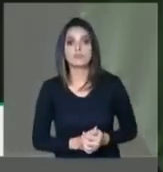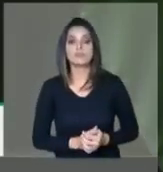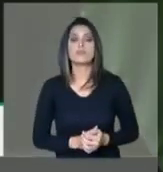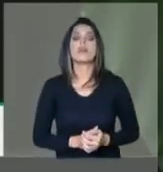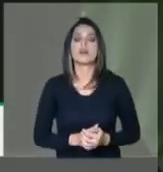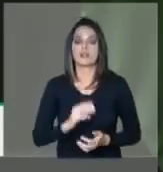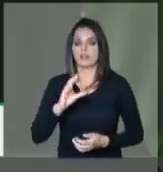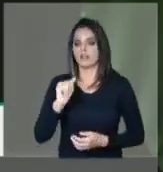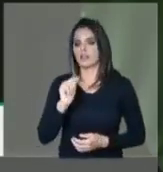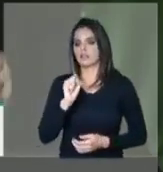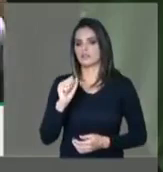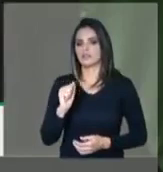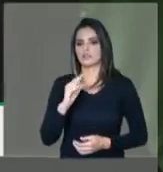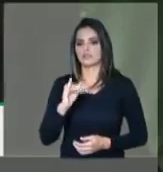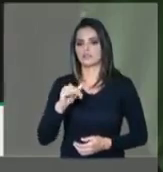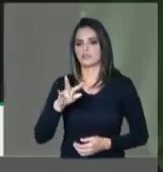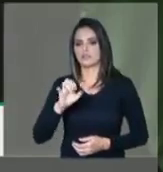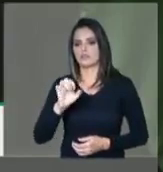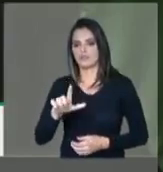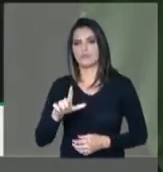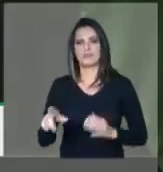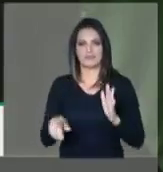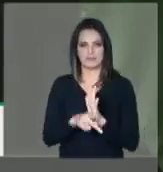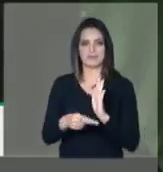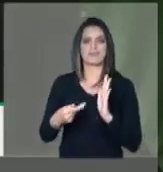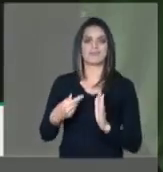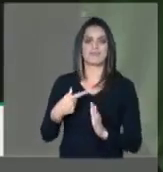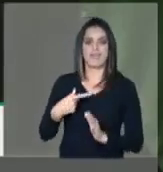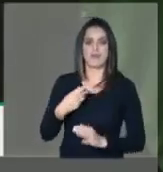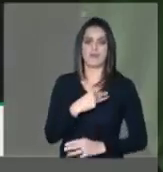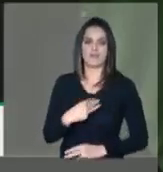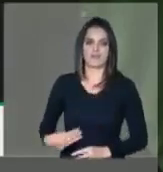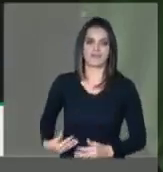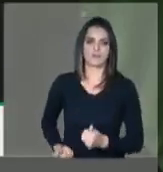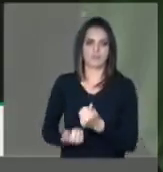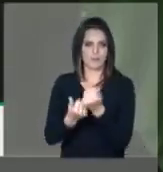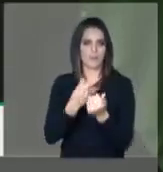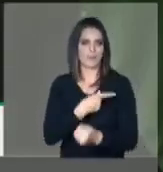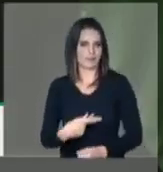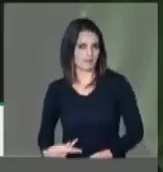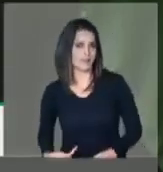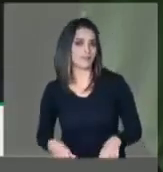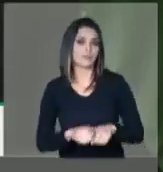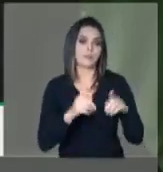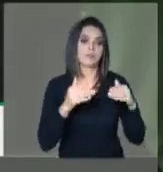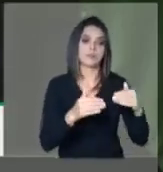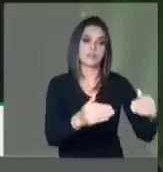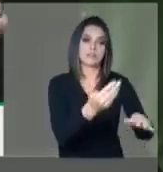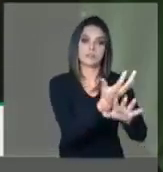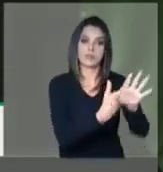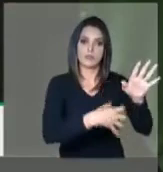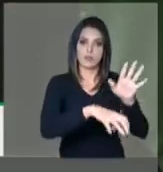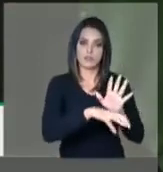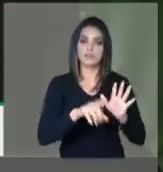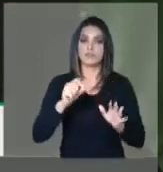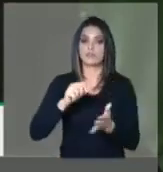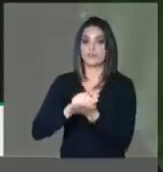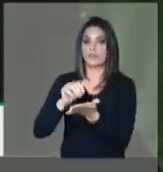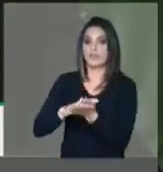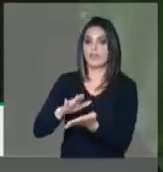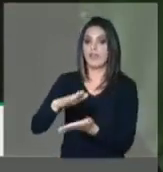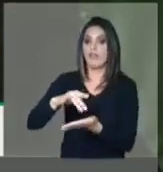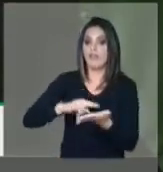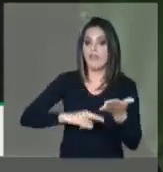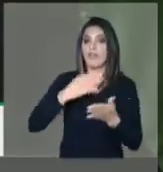Casa Civil da Presidência da República, ao Ministério do Meio Ambiente. Hoje protocolamos também um requerimento na Comissão de